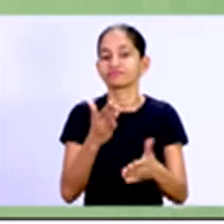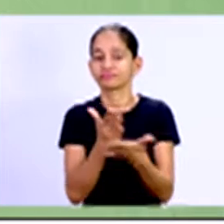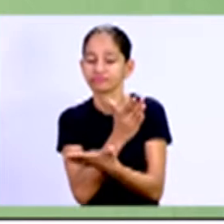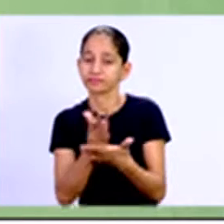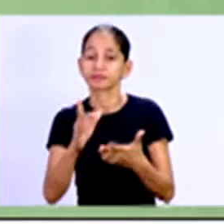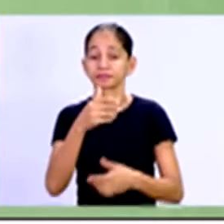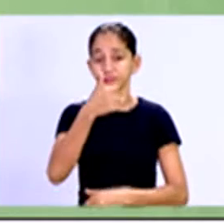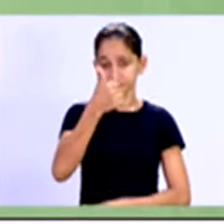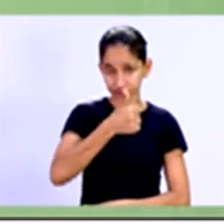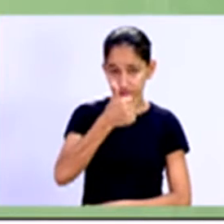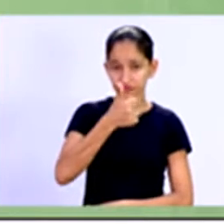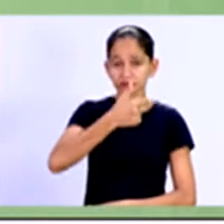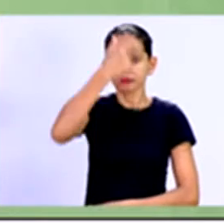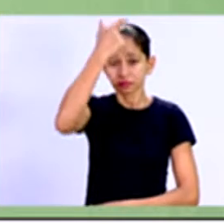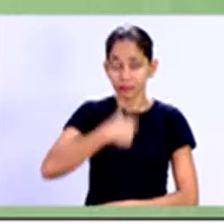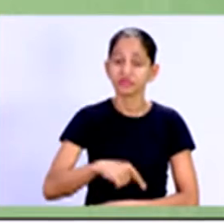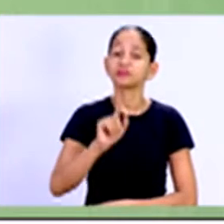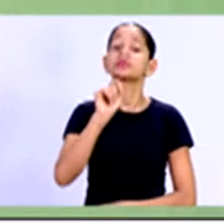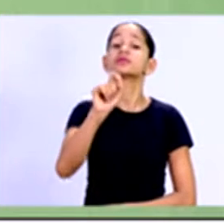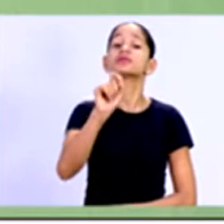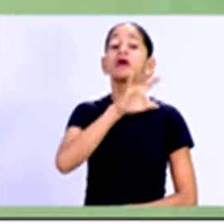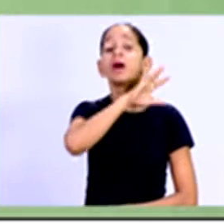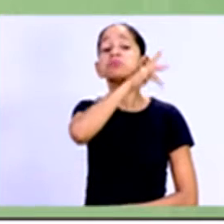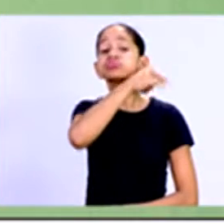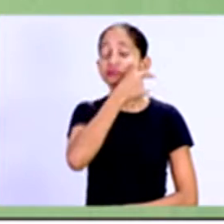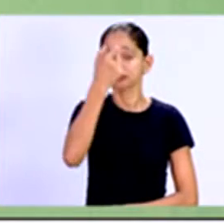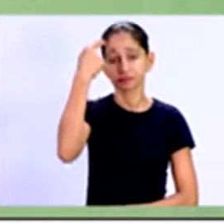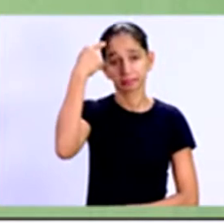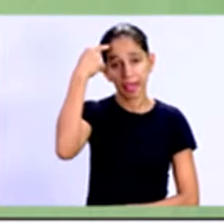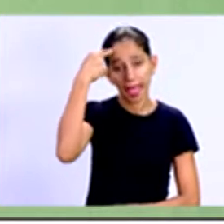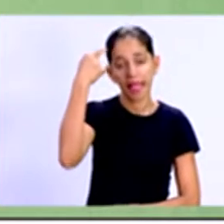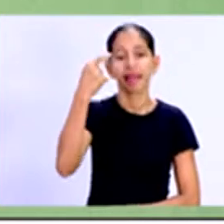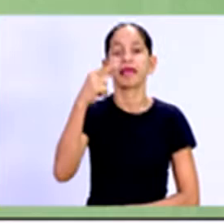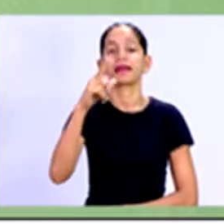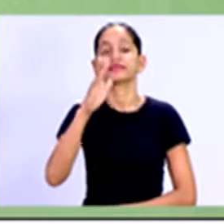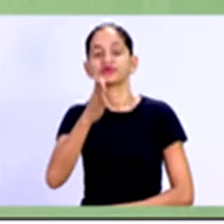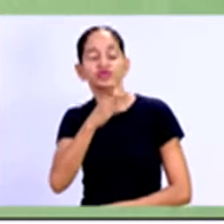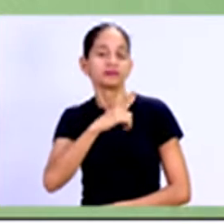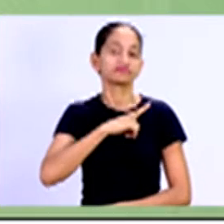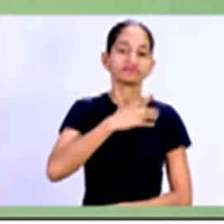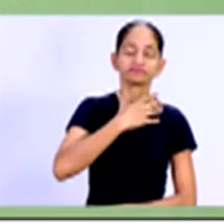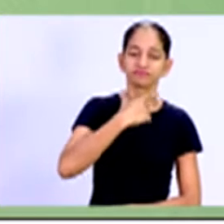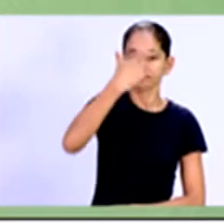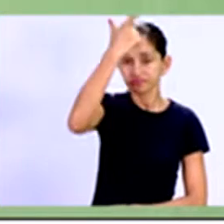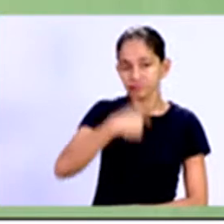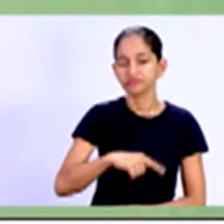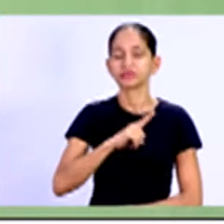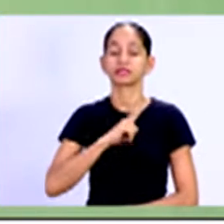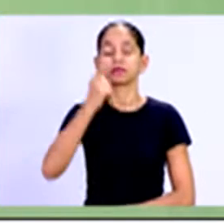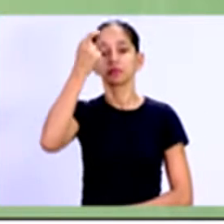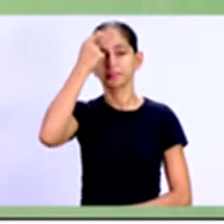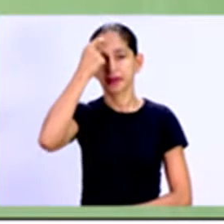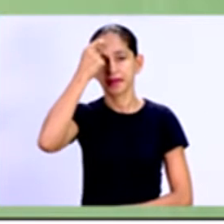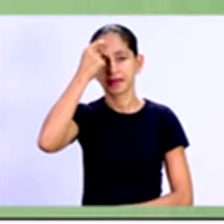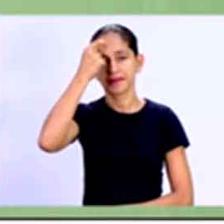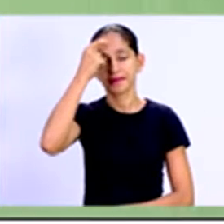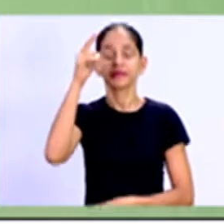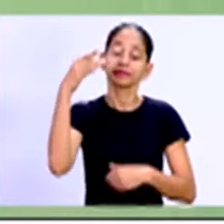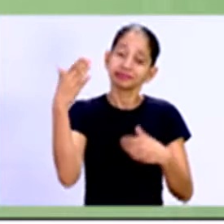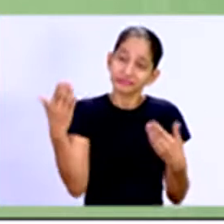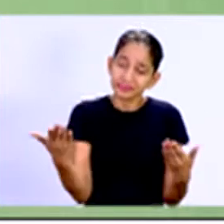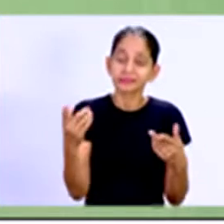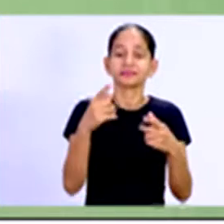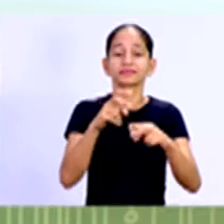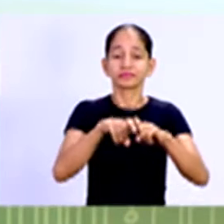primeira instância, animais, né? Animais que pensam, animais que raciocinam, animais que têm uma consciência. Então,